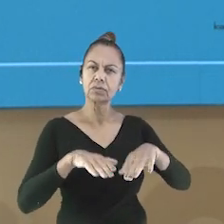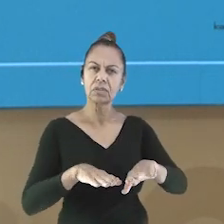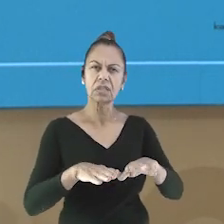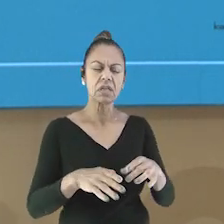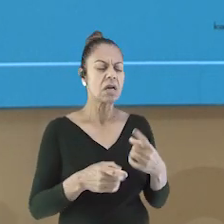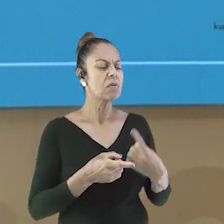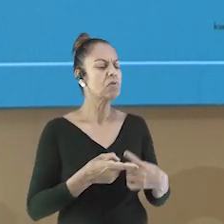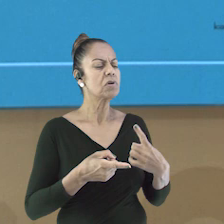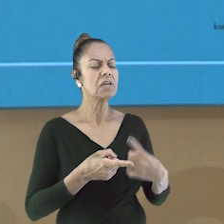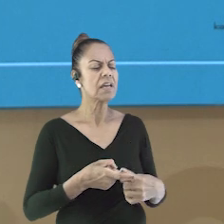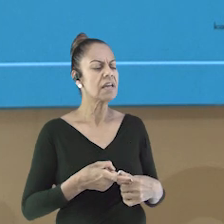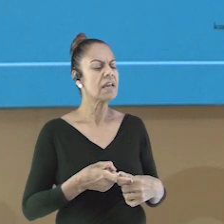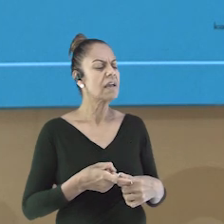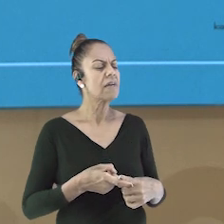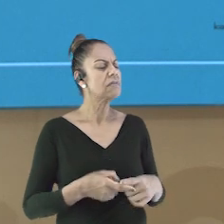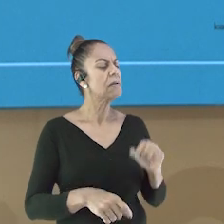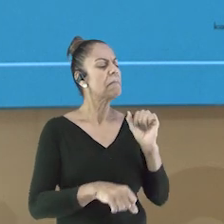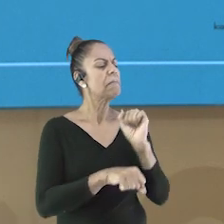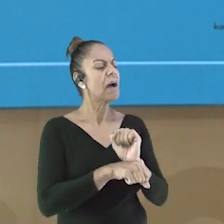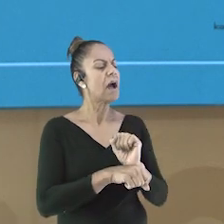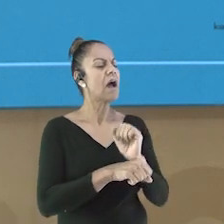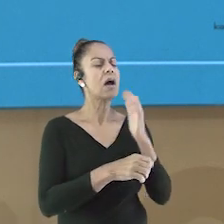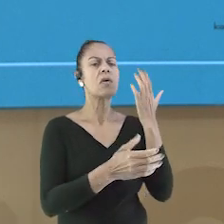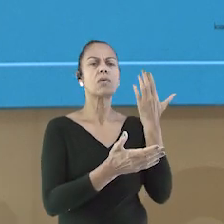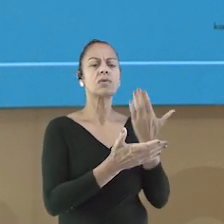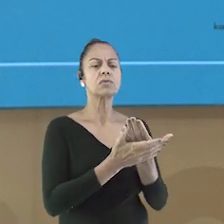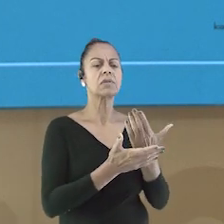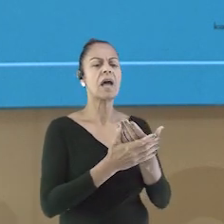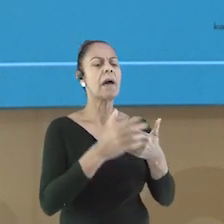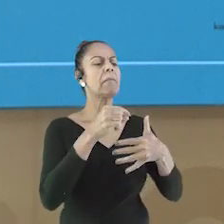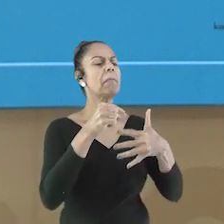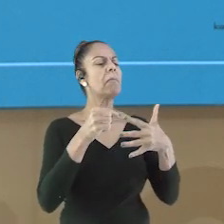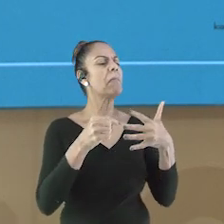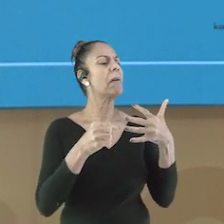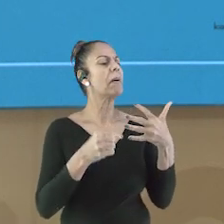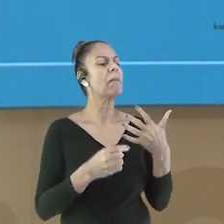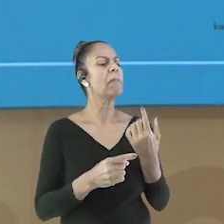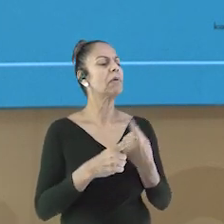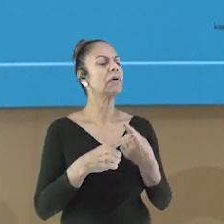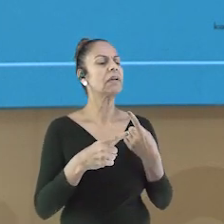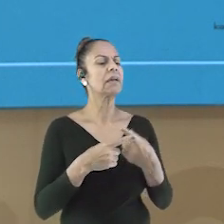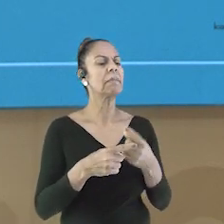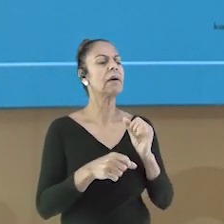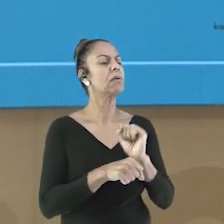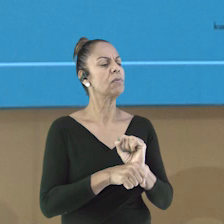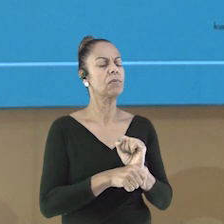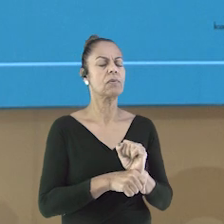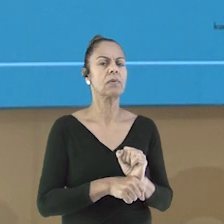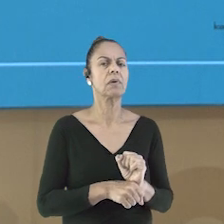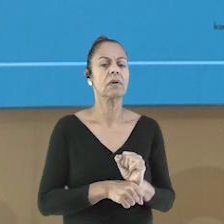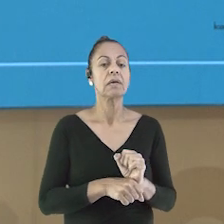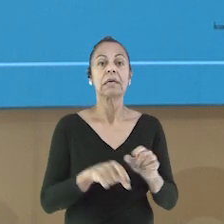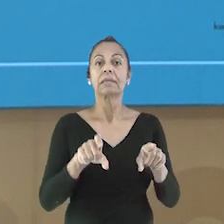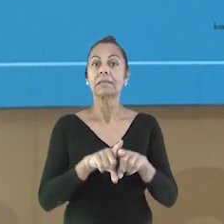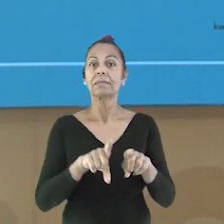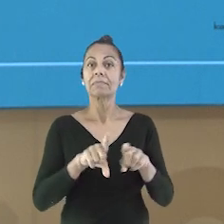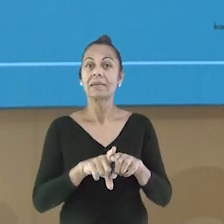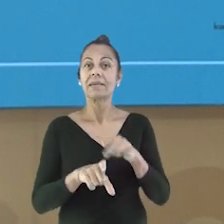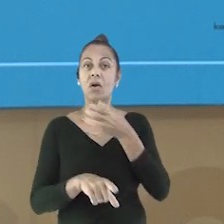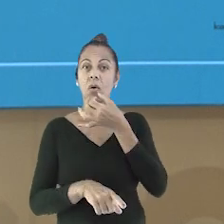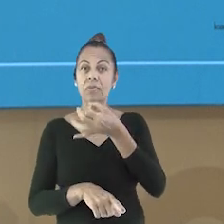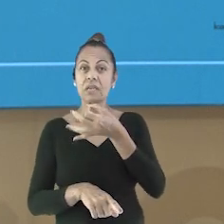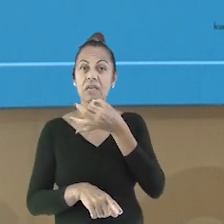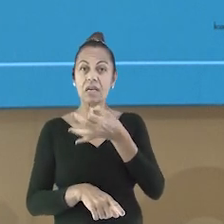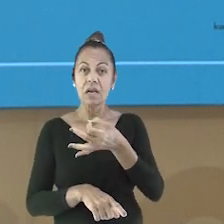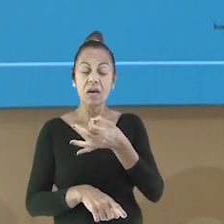parar de estudar e depois os motivos que a fizeram voltar a estudar. Também ele quer saber a